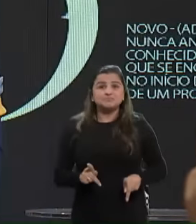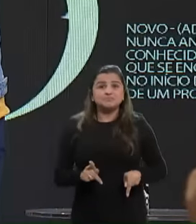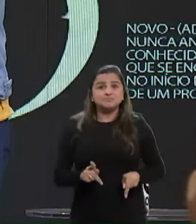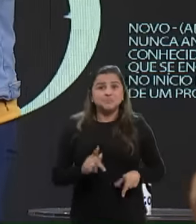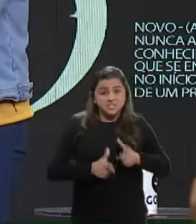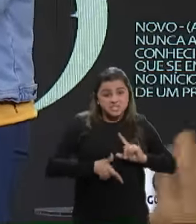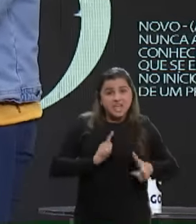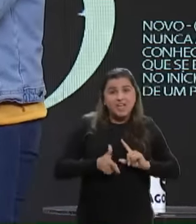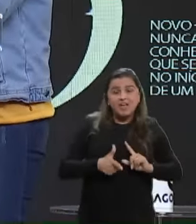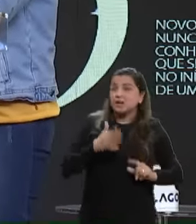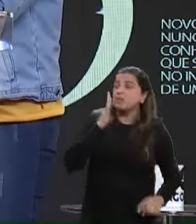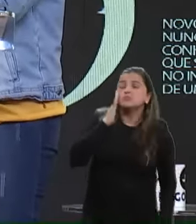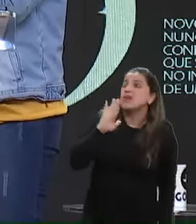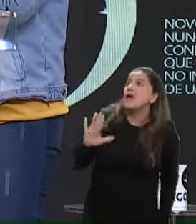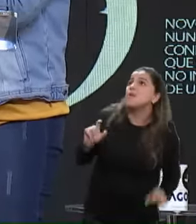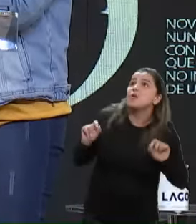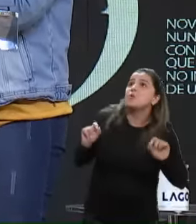Sabia o que era.